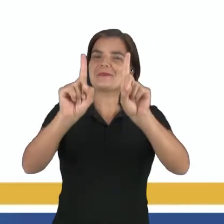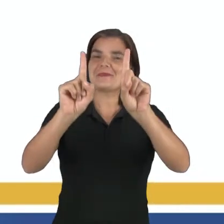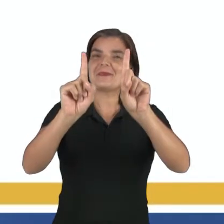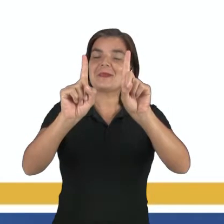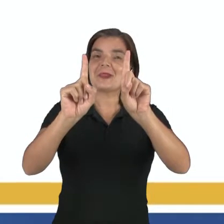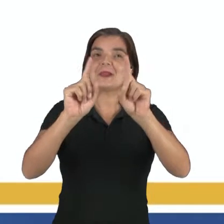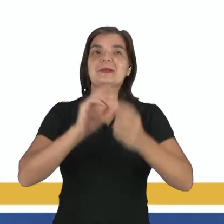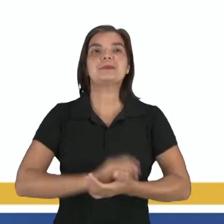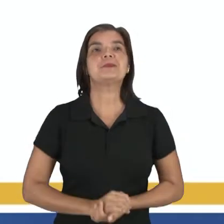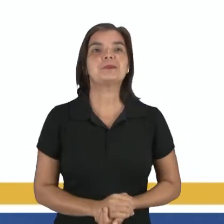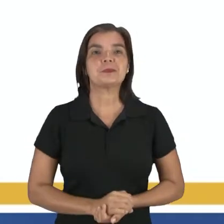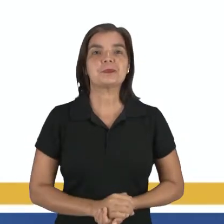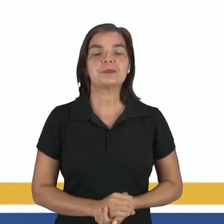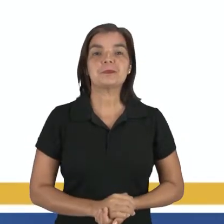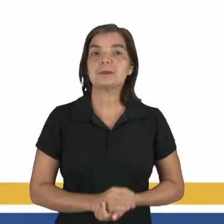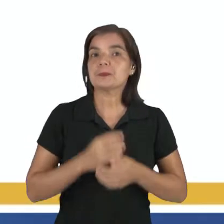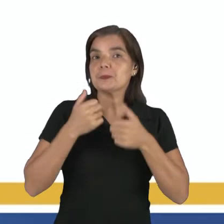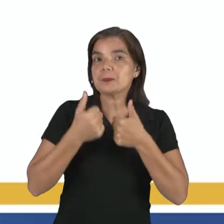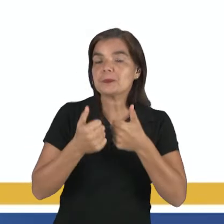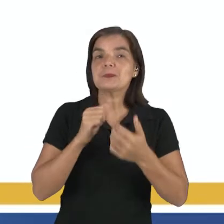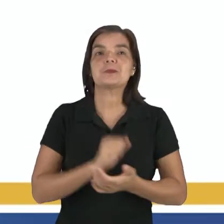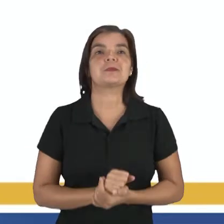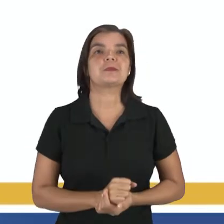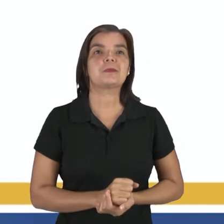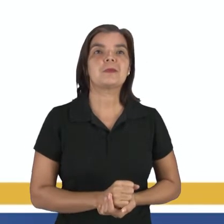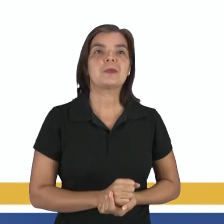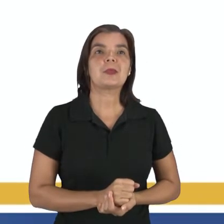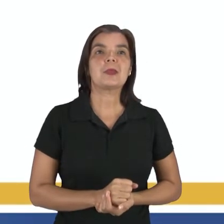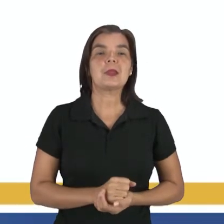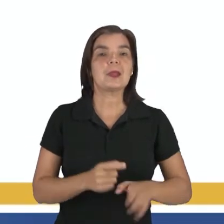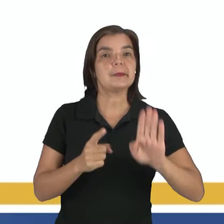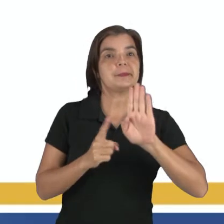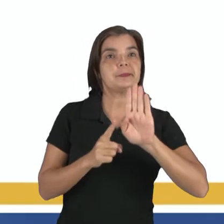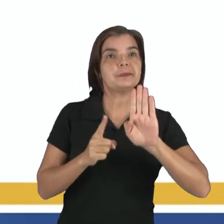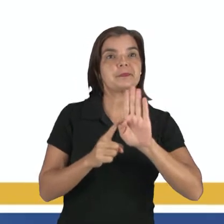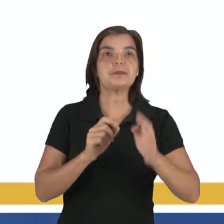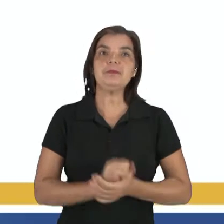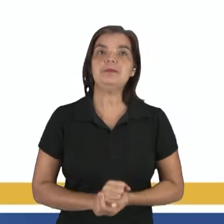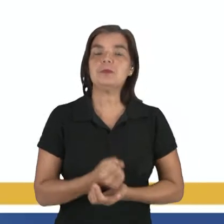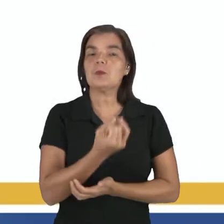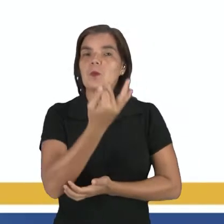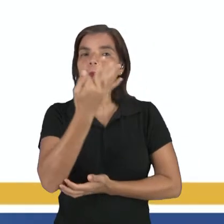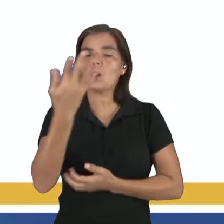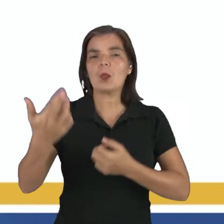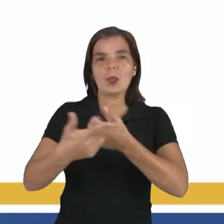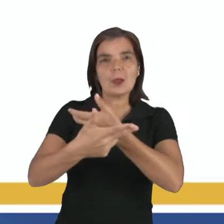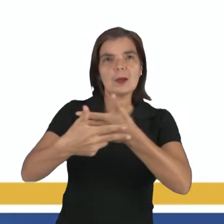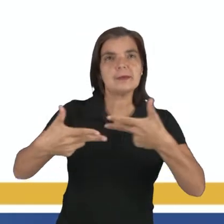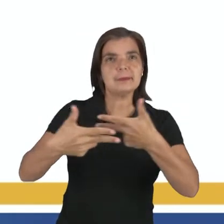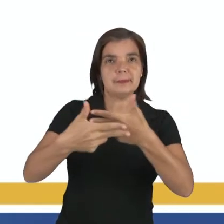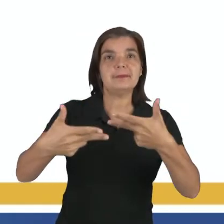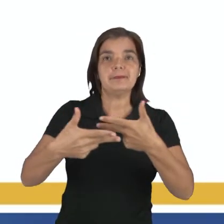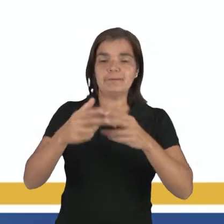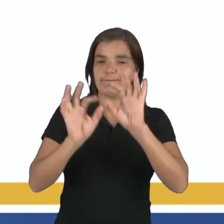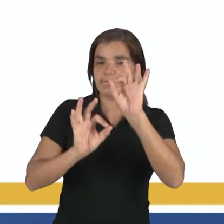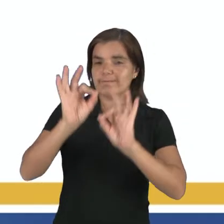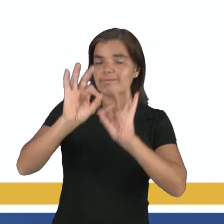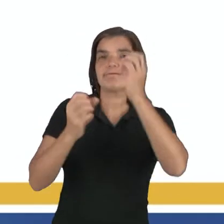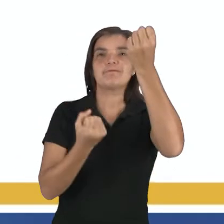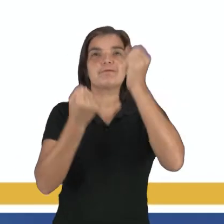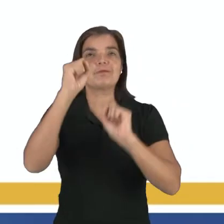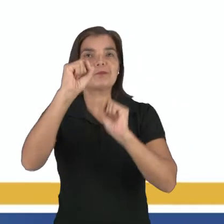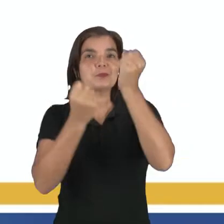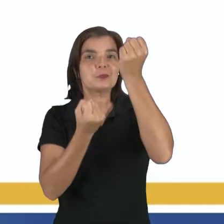diretamente proporcionais Tudo bem então vejamos a letra b é a quantidade de